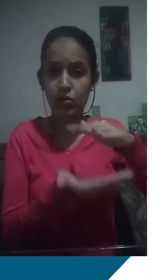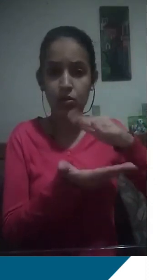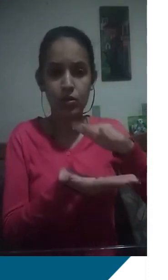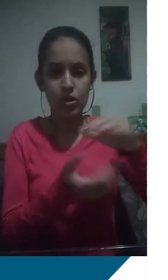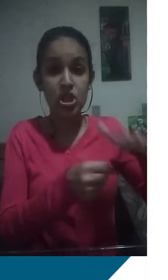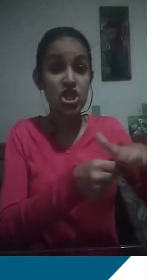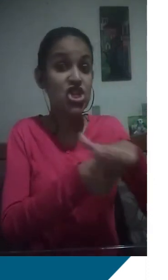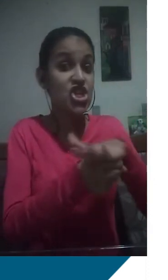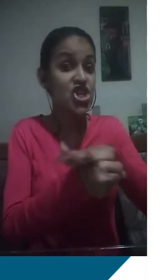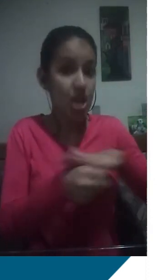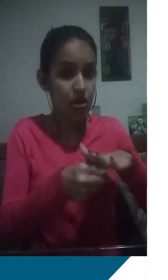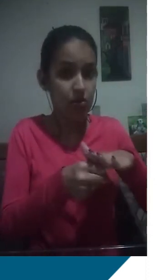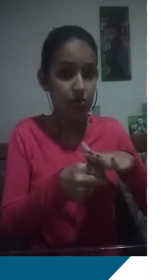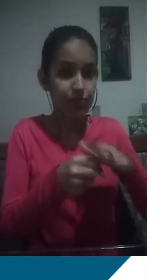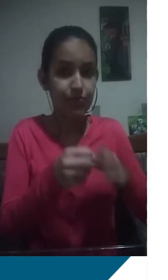eu vou chamar de V0.